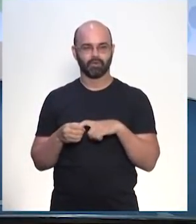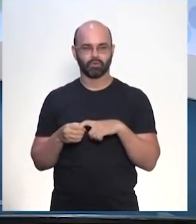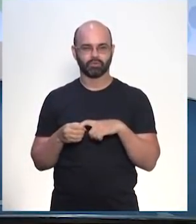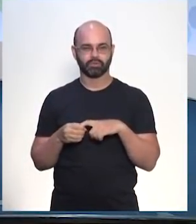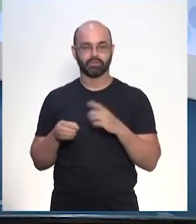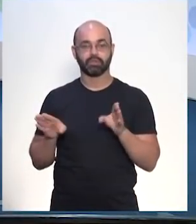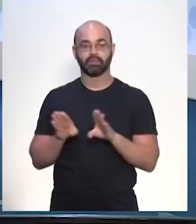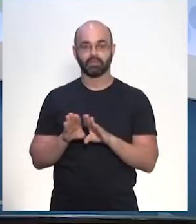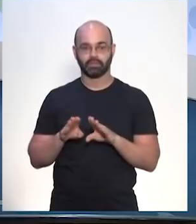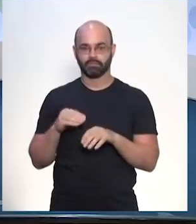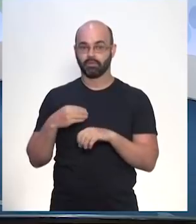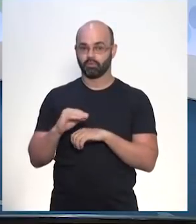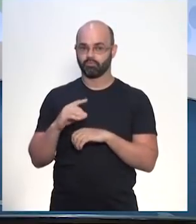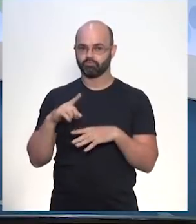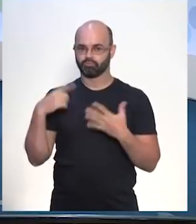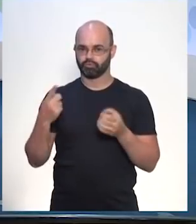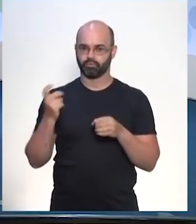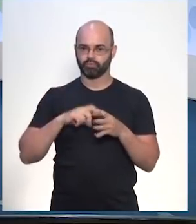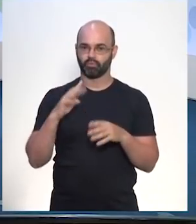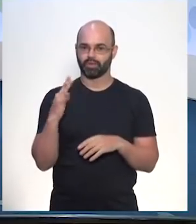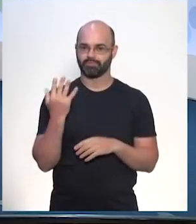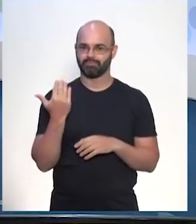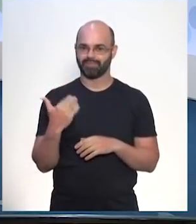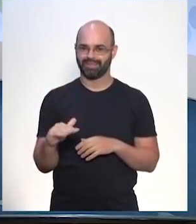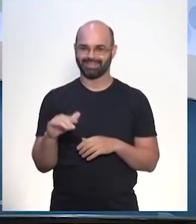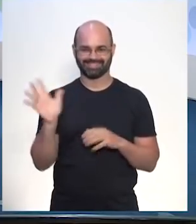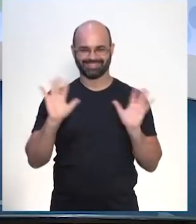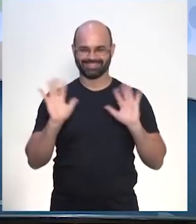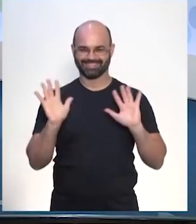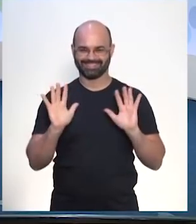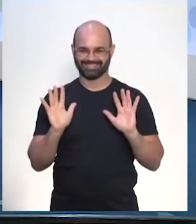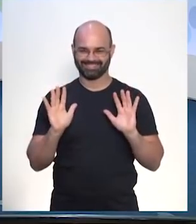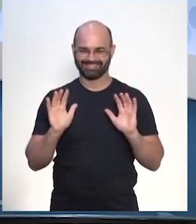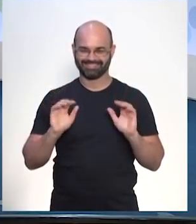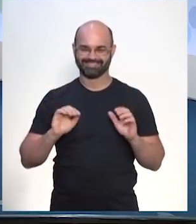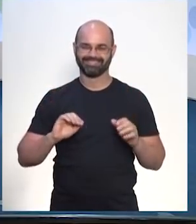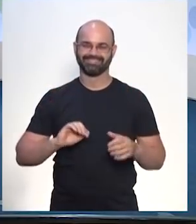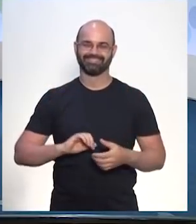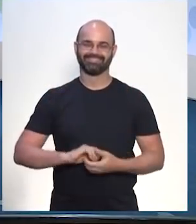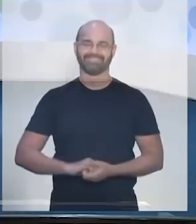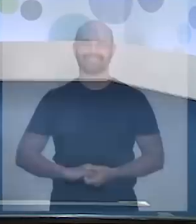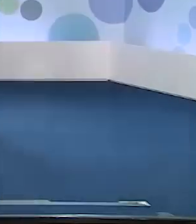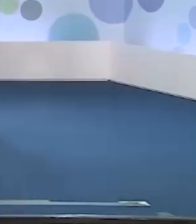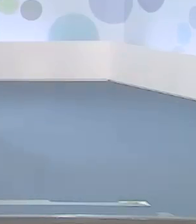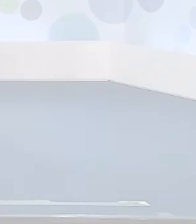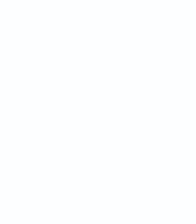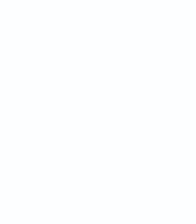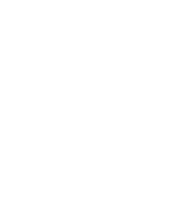orientação de estudos. Daqui a pouco, orientação de estudos, 4h30. Tchau, tchau, gente. Até. Tchau. Até. Tchau.